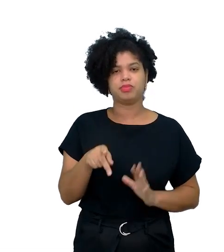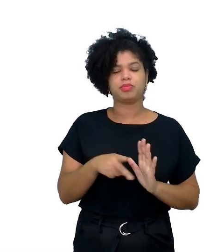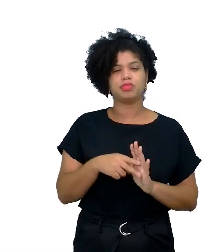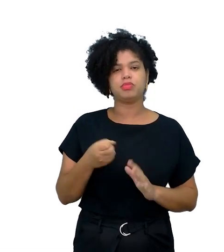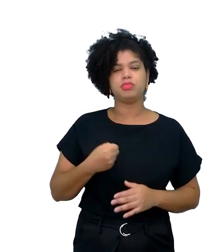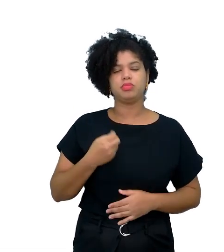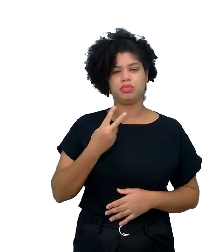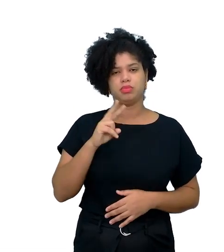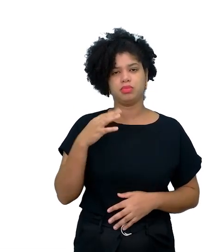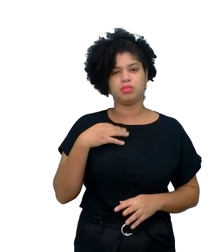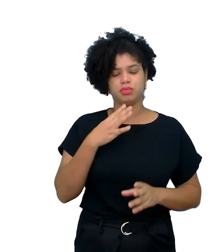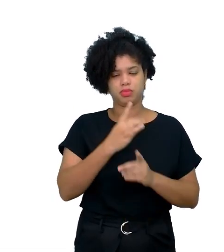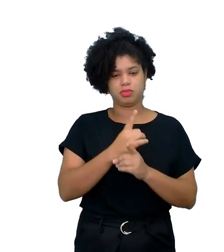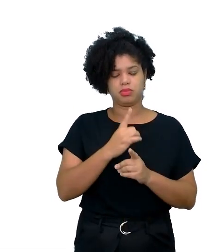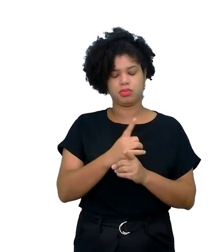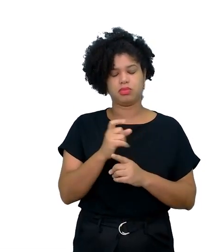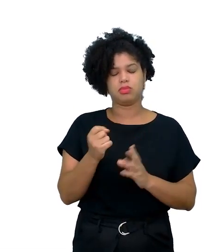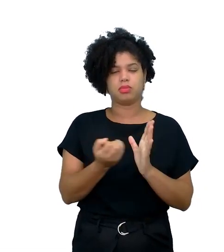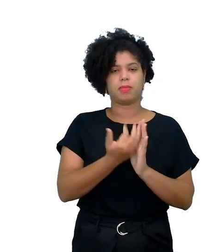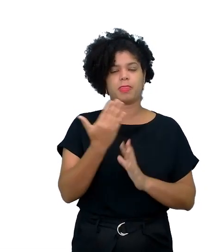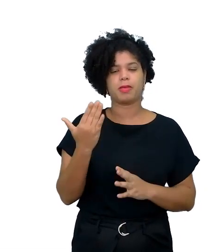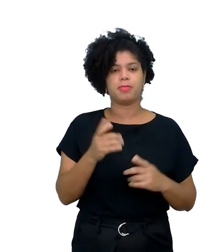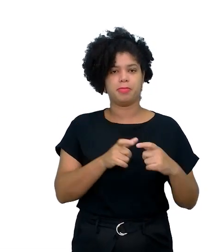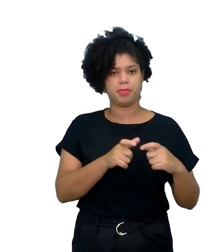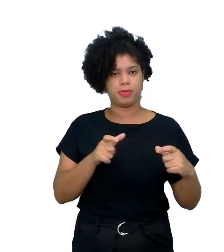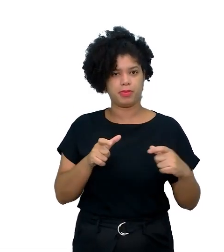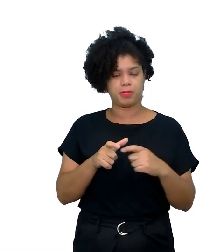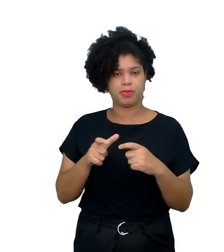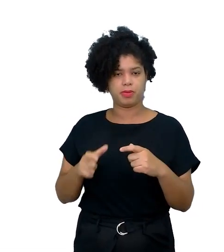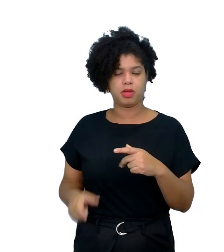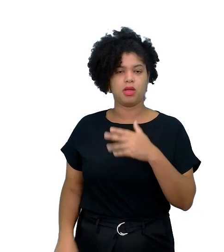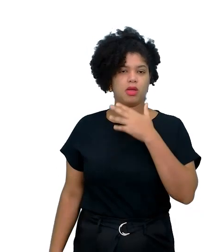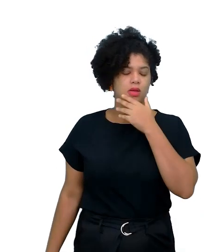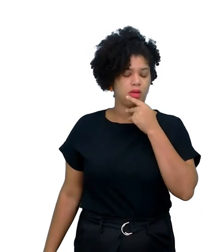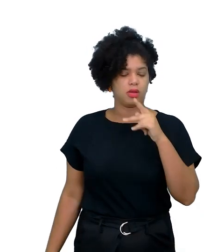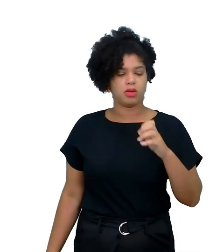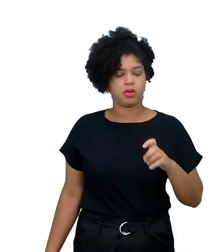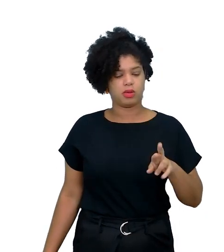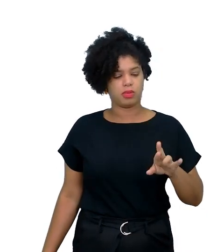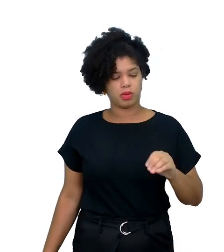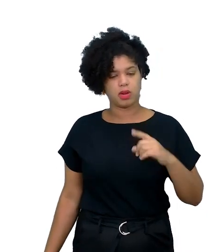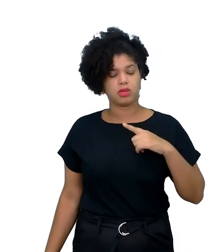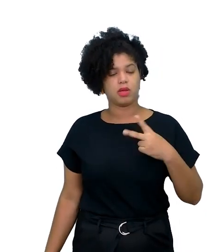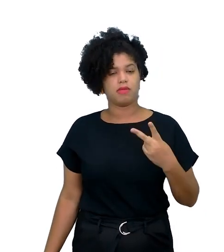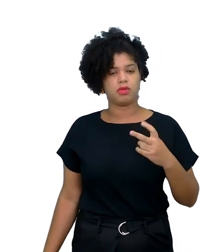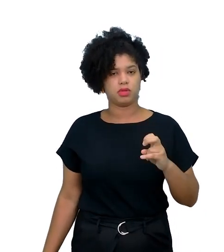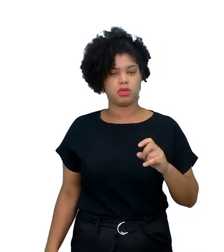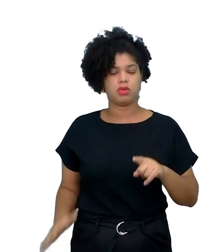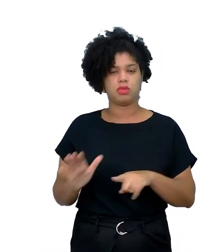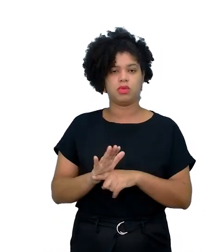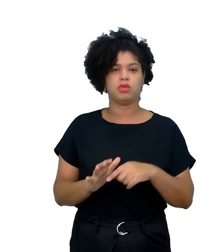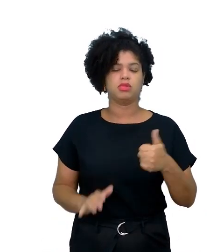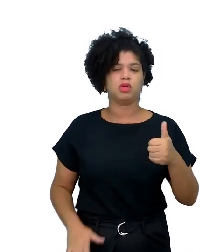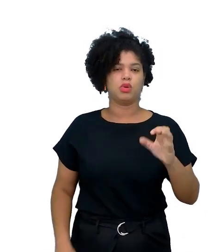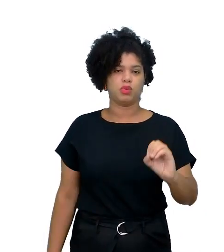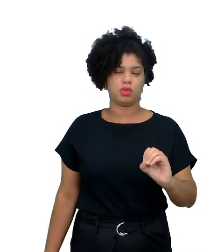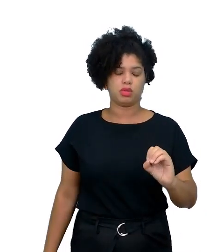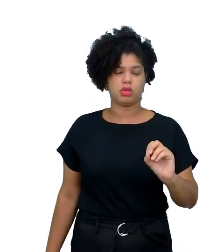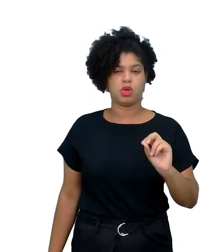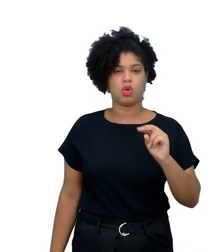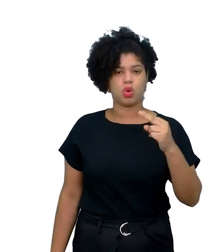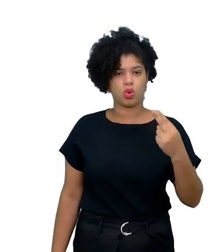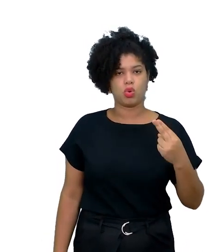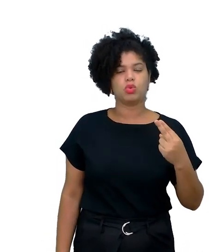que eu vou encontrar aqui de quantas figurinhas que tem o Pedro, né? Então, 25 menos 10, ou, né, eu posso fazer